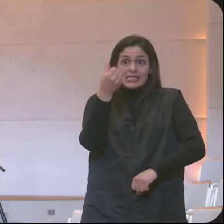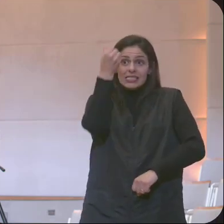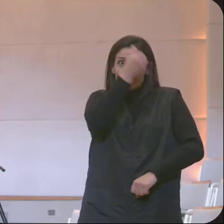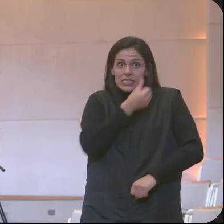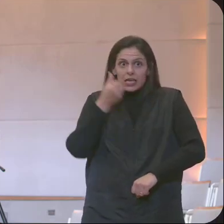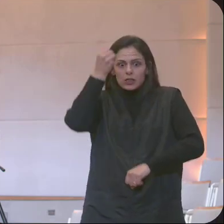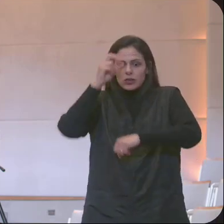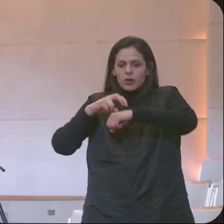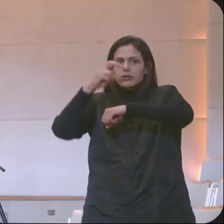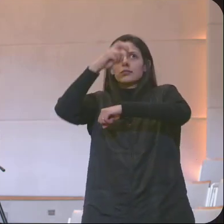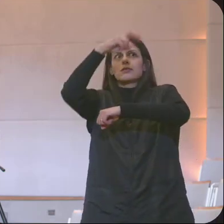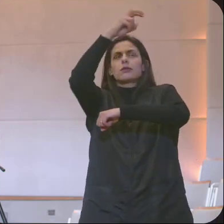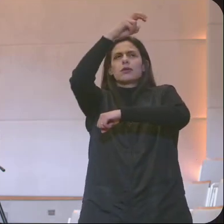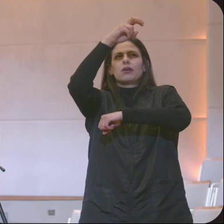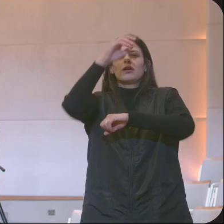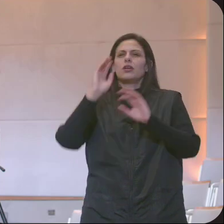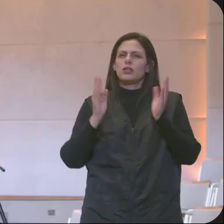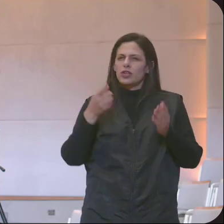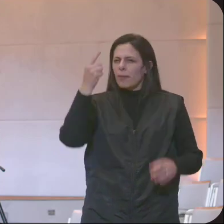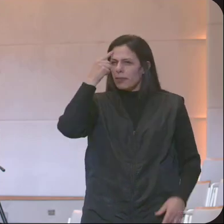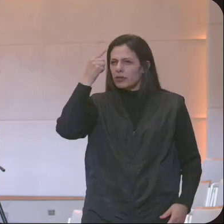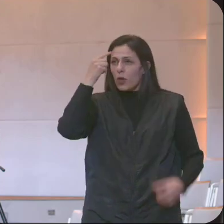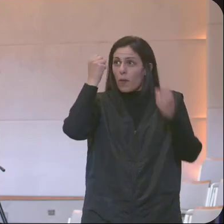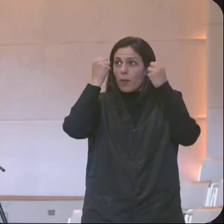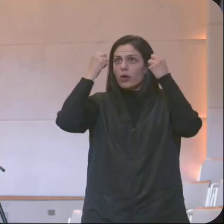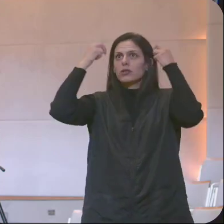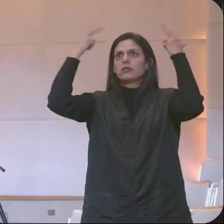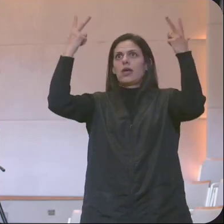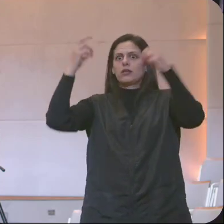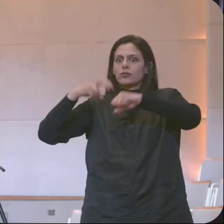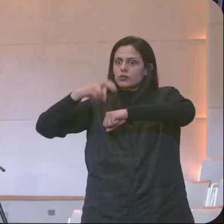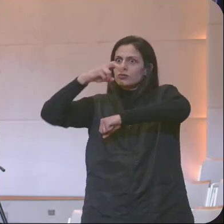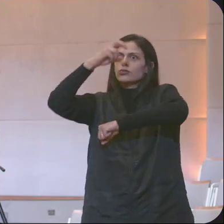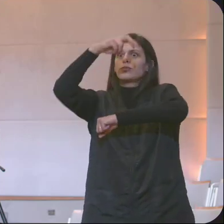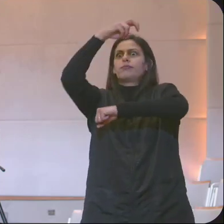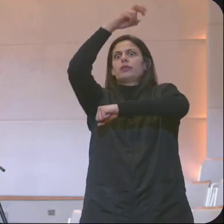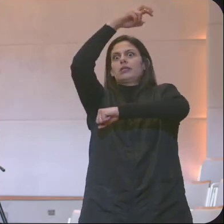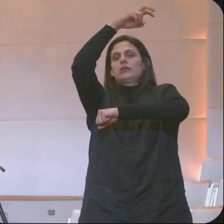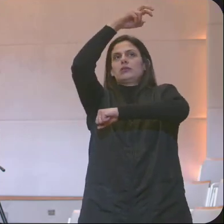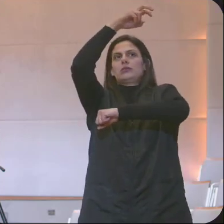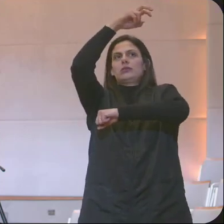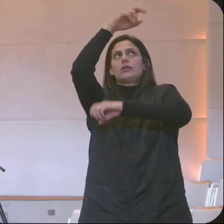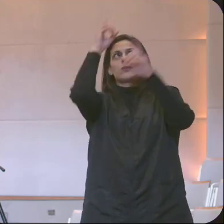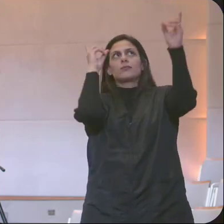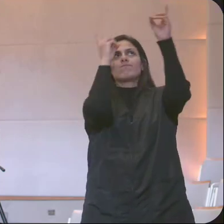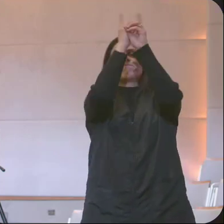Imagine Moisés, um senhor de mais de 80 anos, fazendo essa subida para encontrar com Deus.